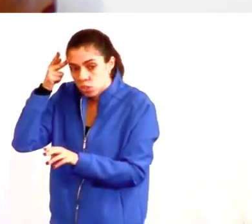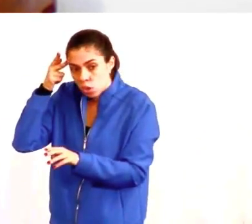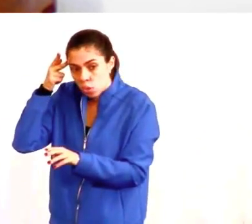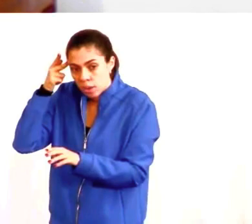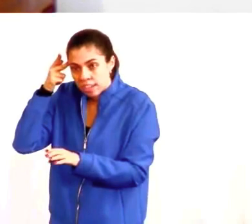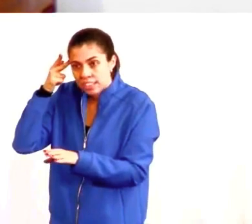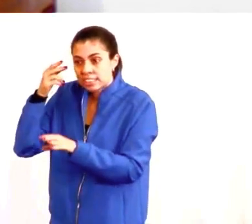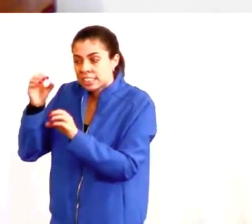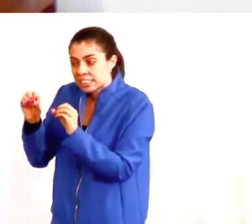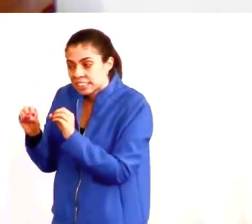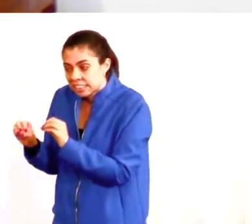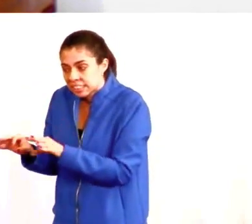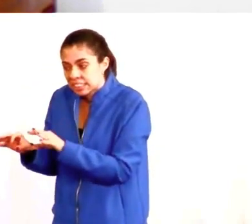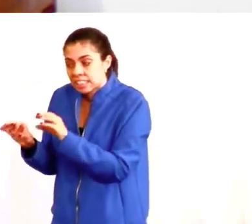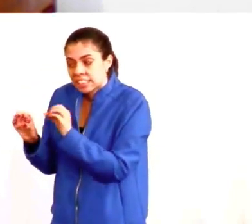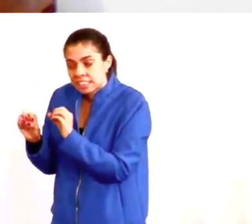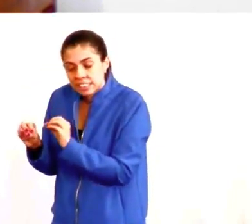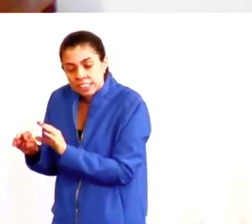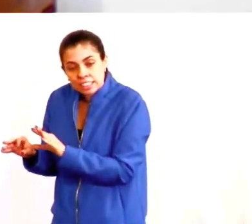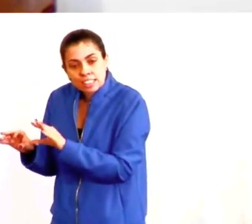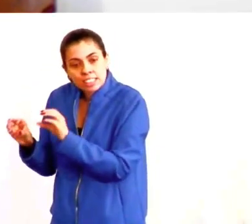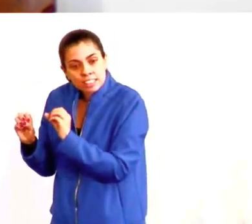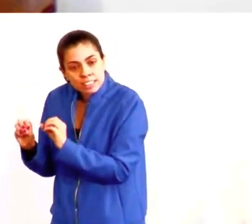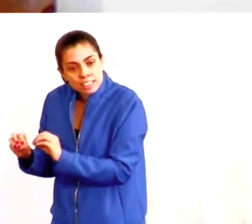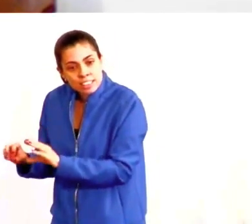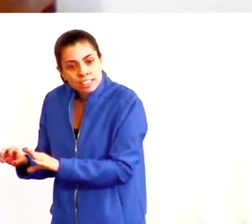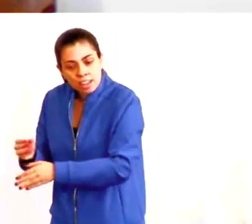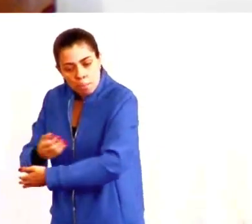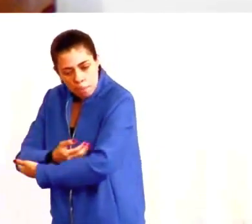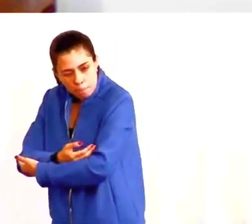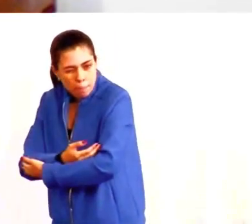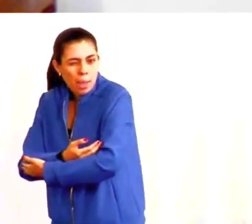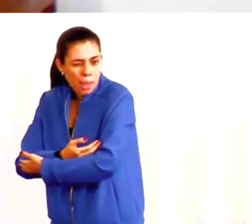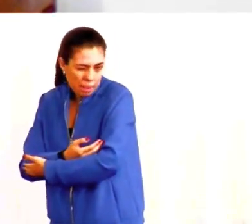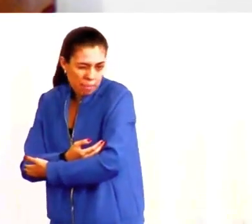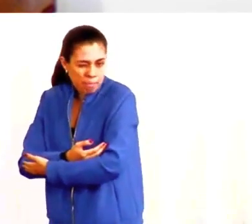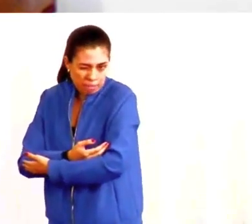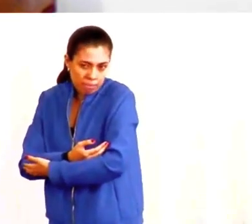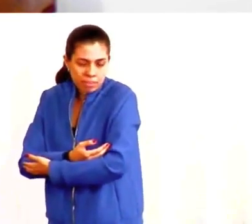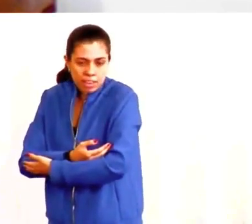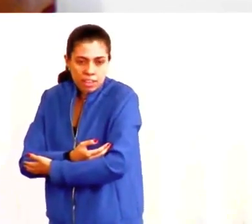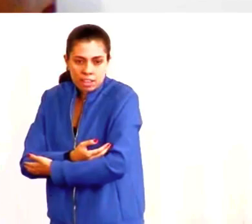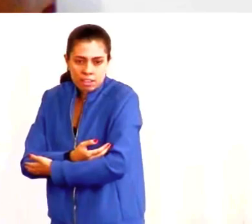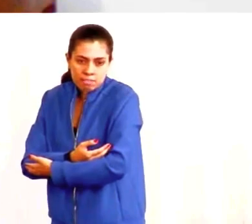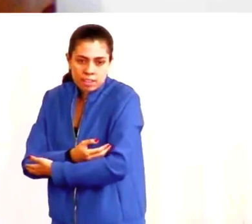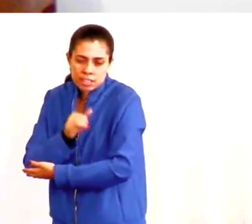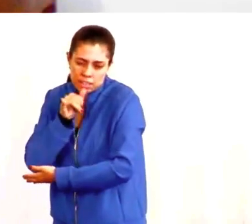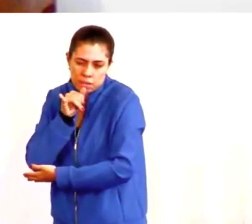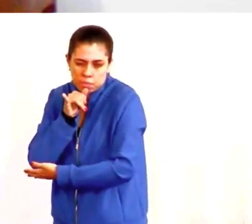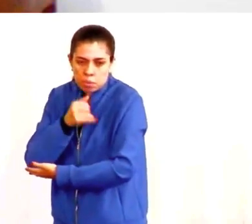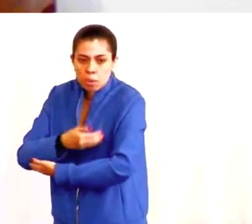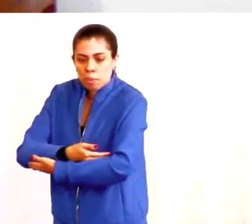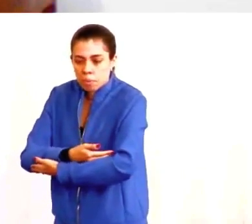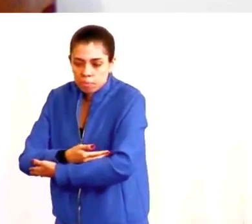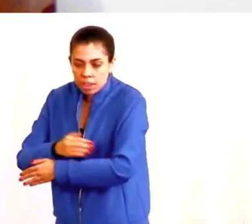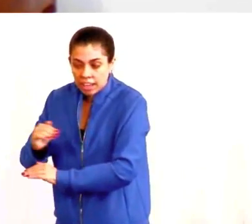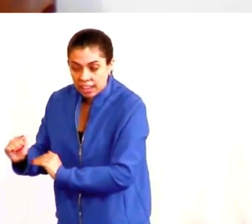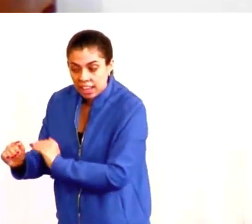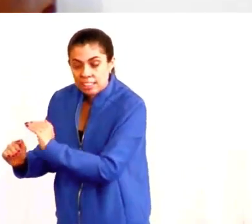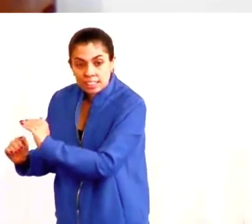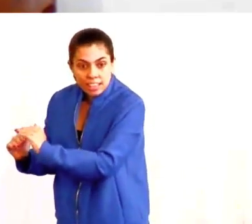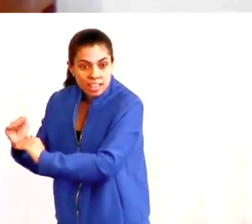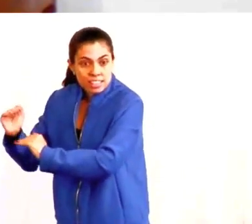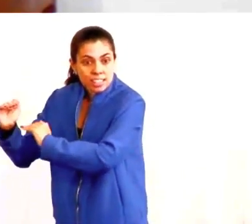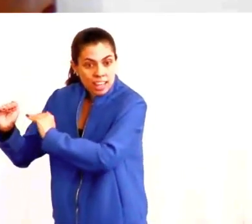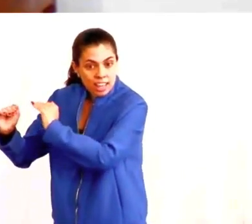seu egoísmo, na sua forma de pensar, voltada para si, no seu anseio, na sua busca, na